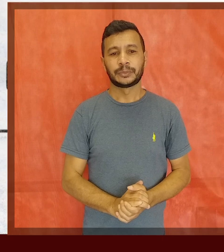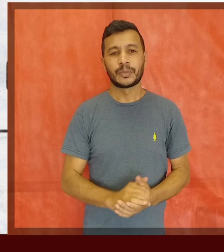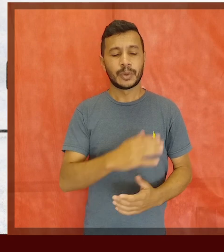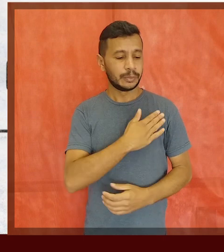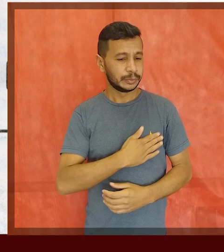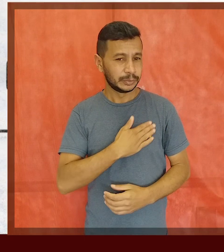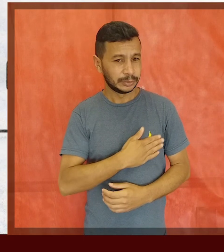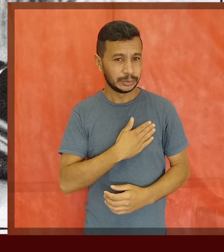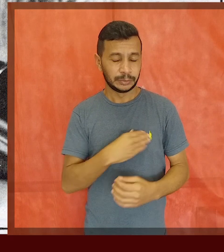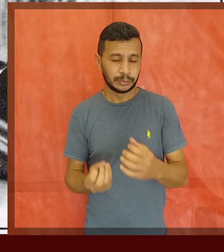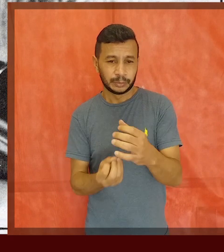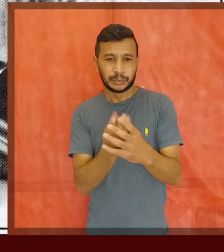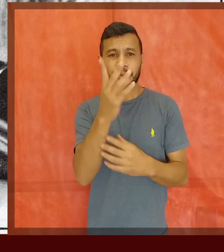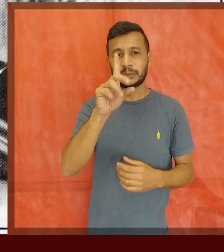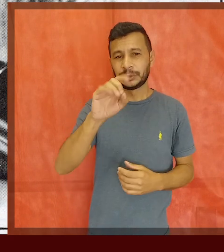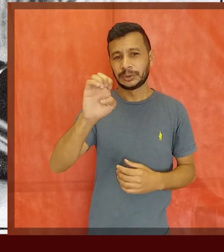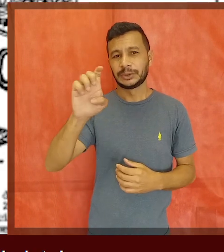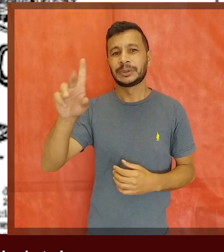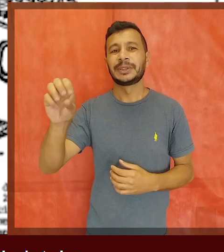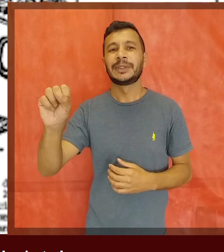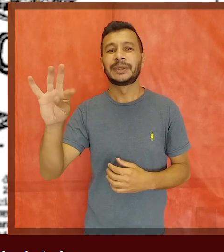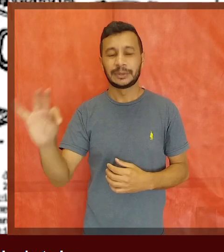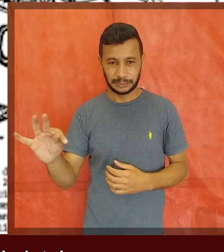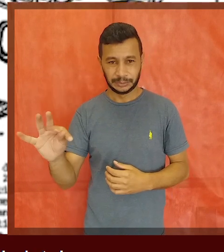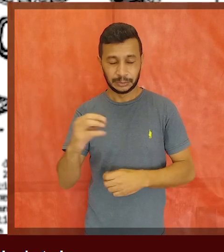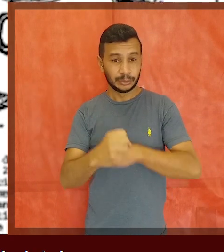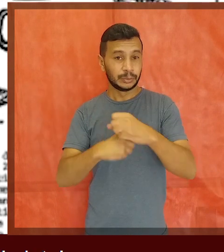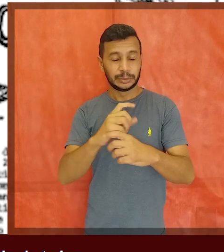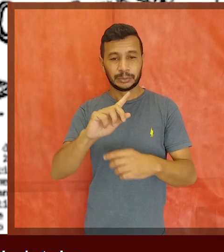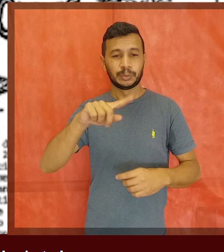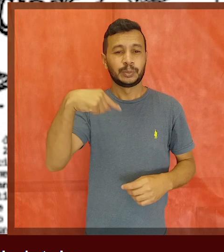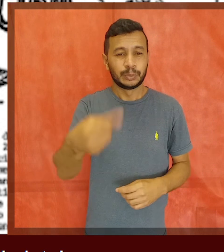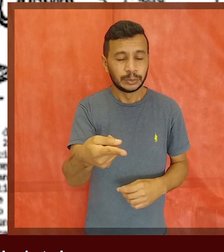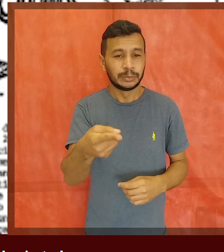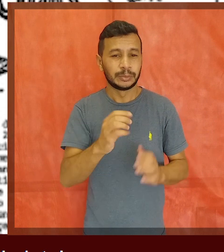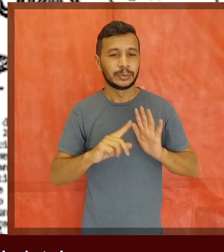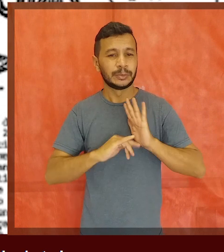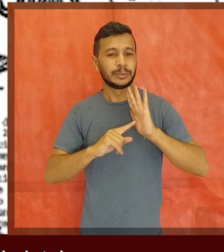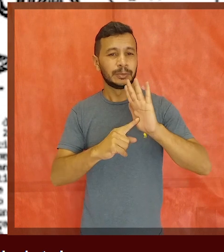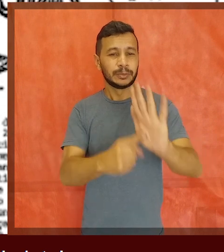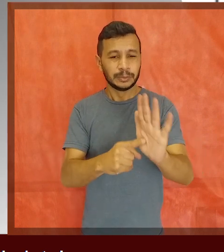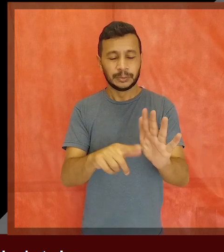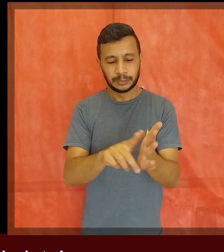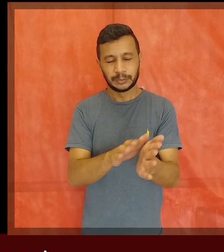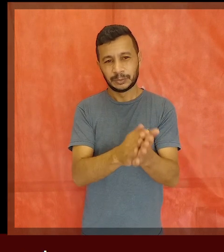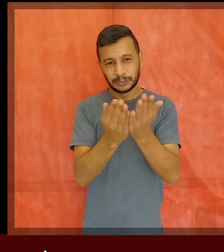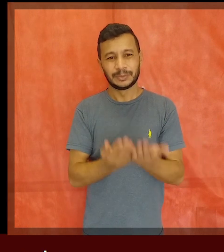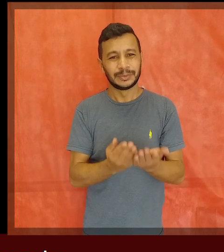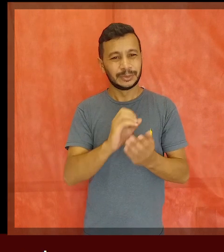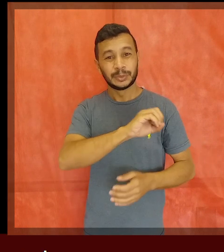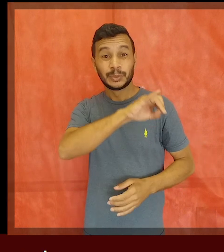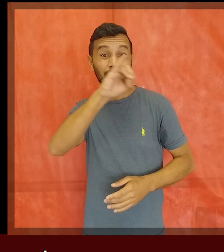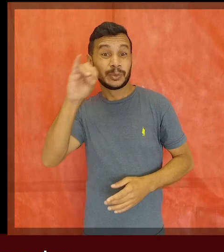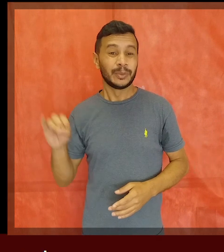Em agosto é fundado o DIESAT. No ano seguinte, é lançado o boletim Oi, Operário Inteiro, que